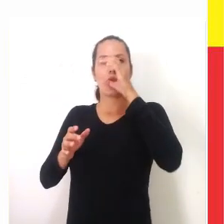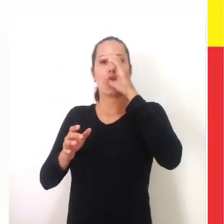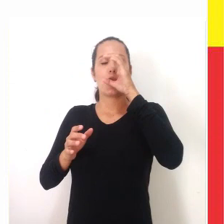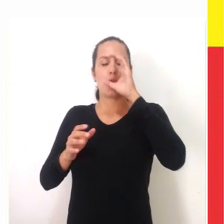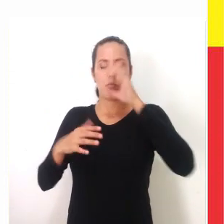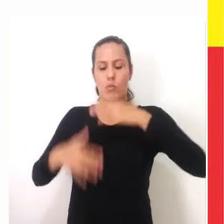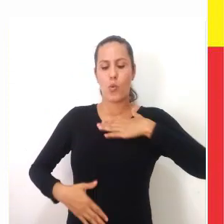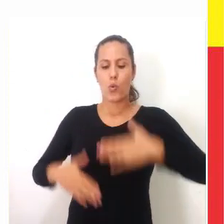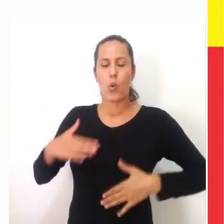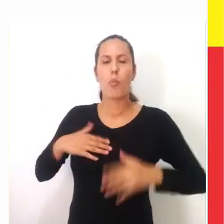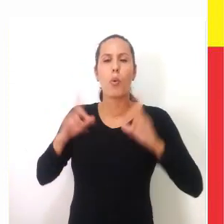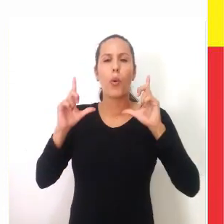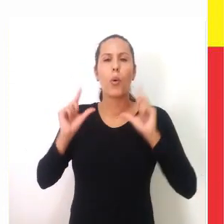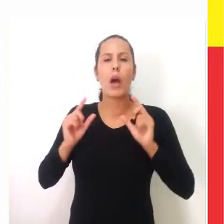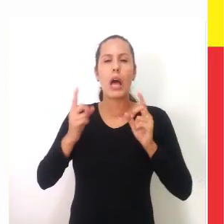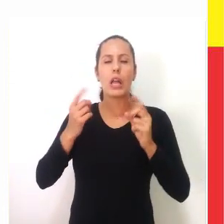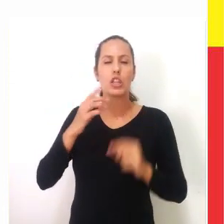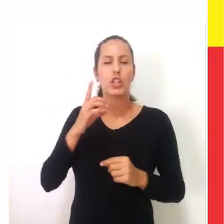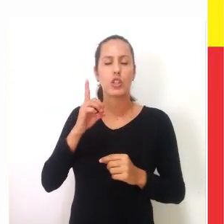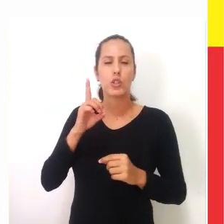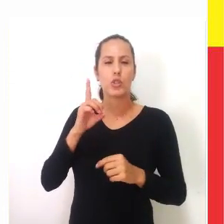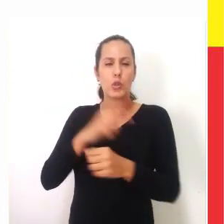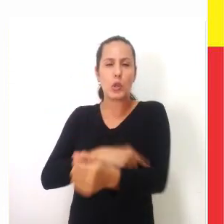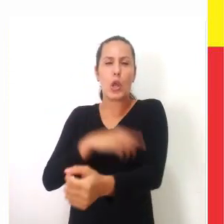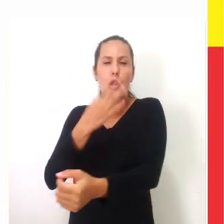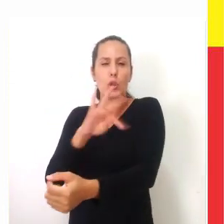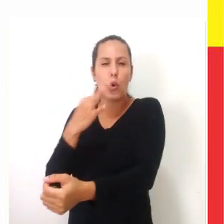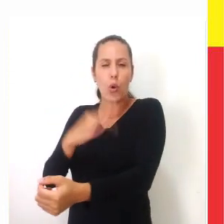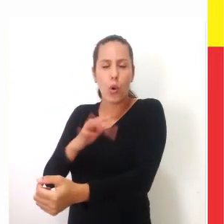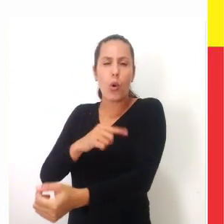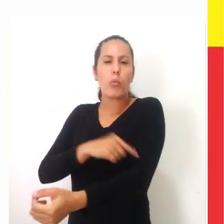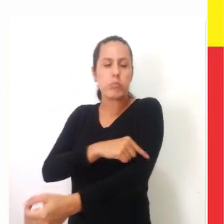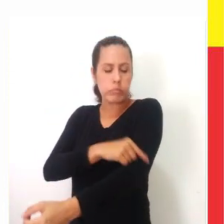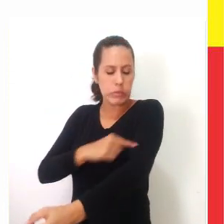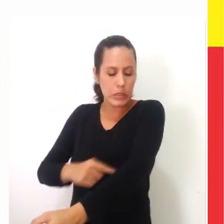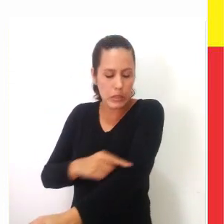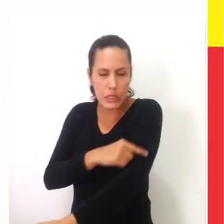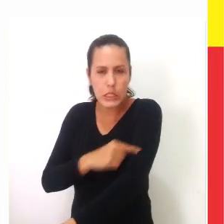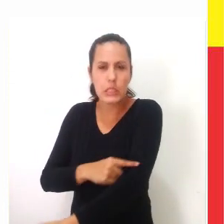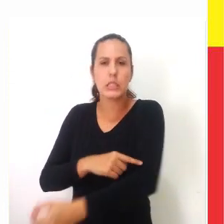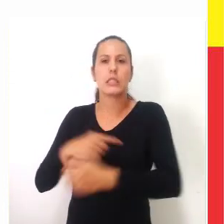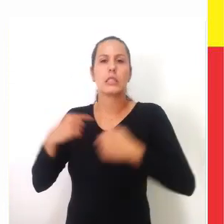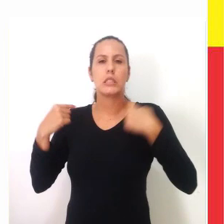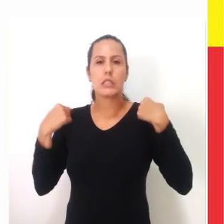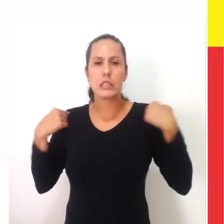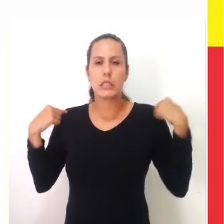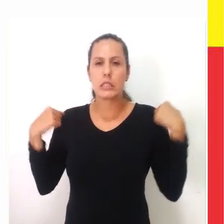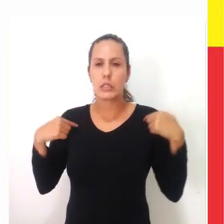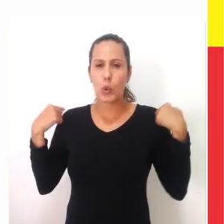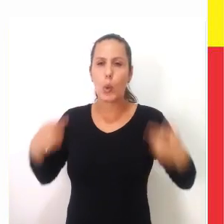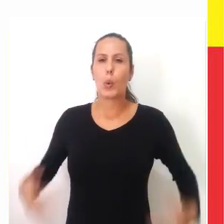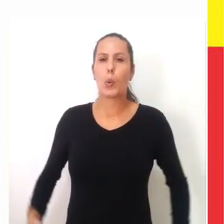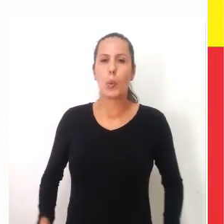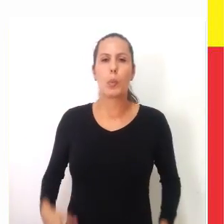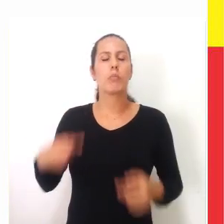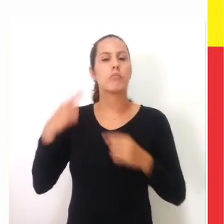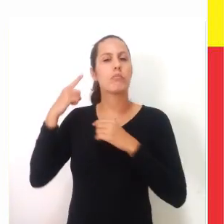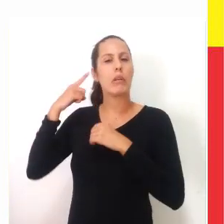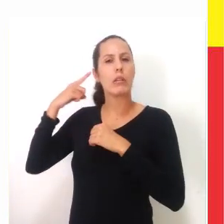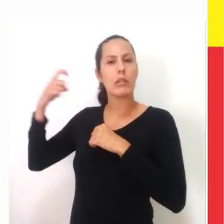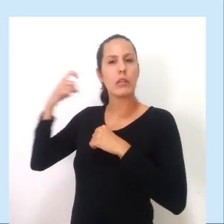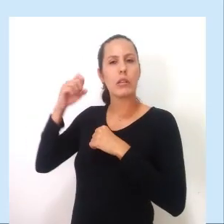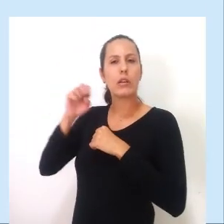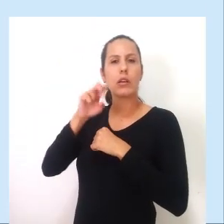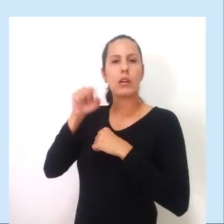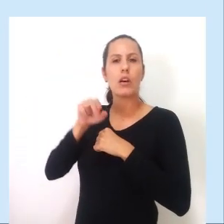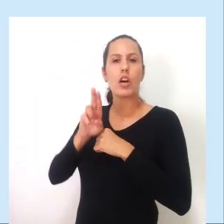Segundo a medicina alternativa, tá? O ginkgo biloba também alivia zumbidos no